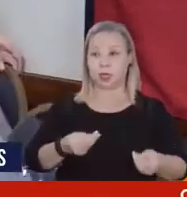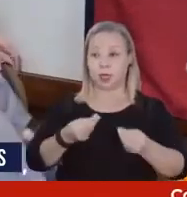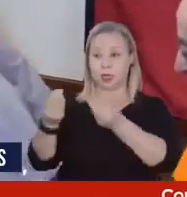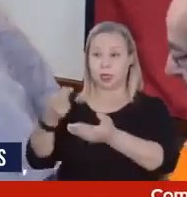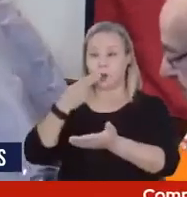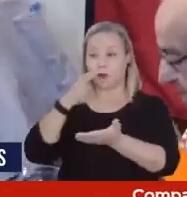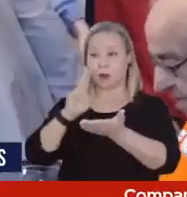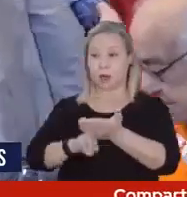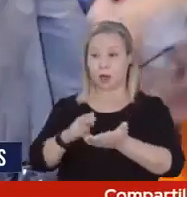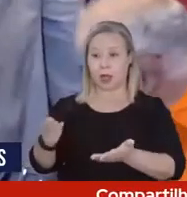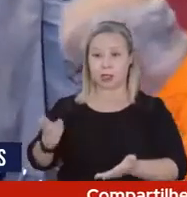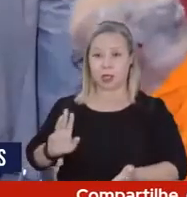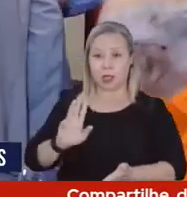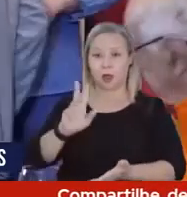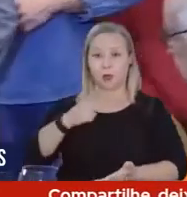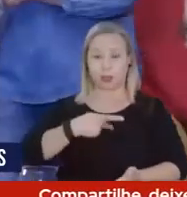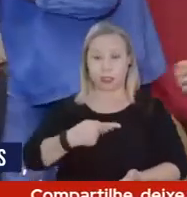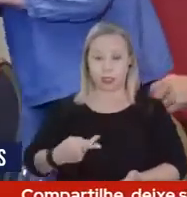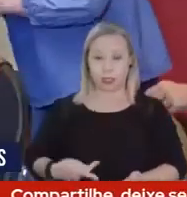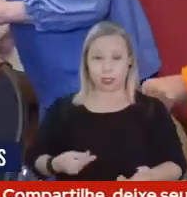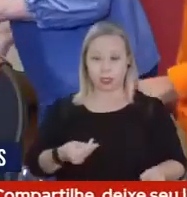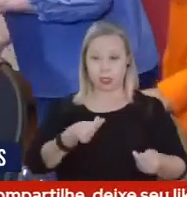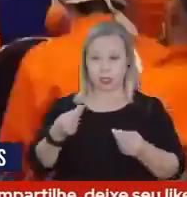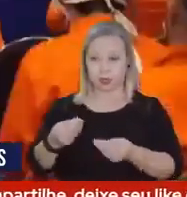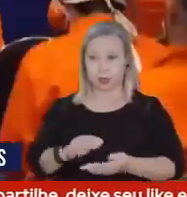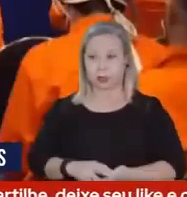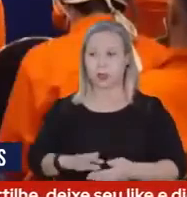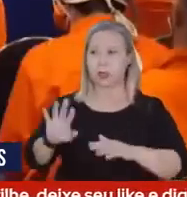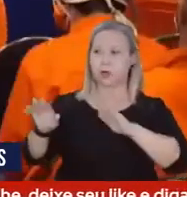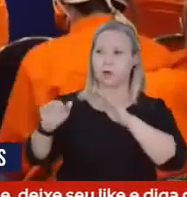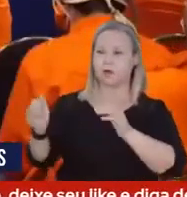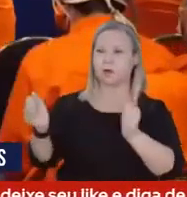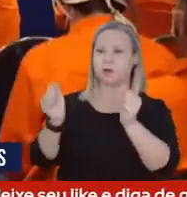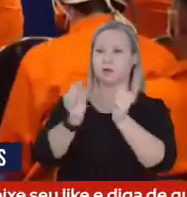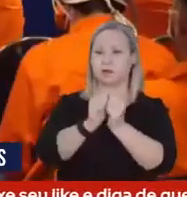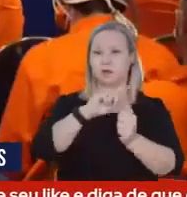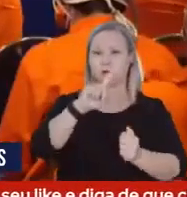Setorial de Energia, para fazer isso juntamente com o David.